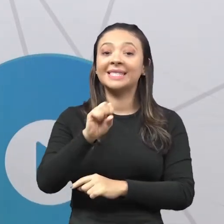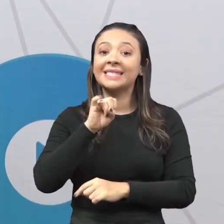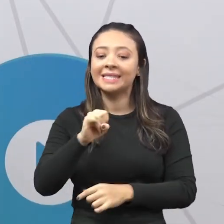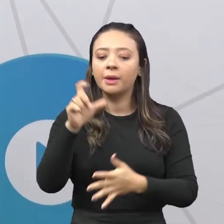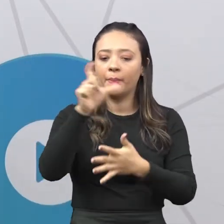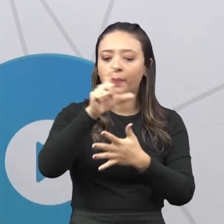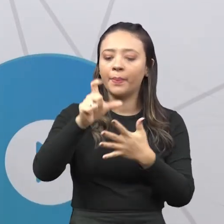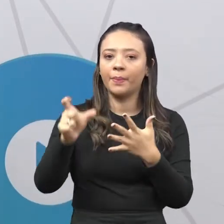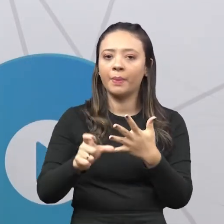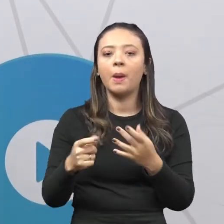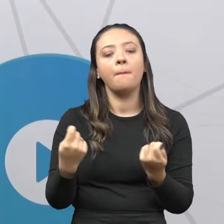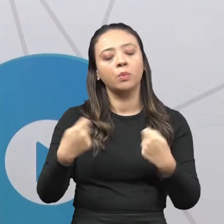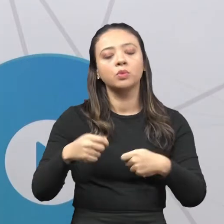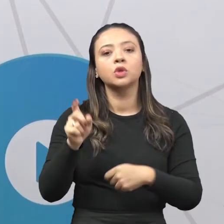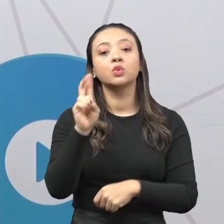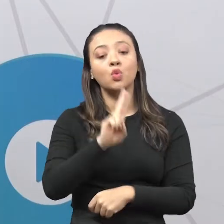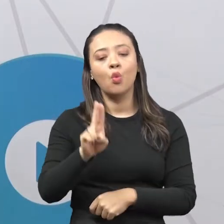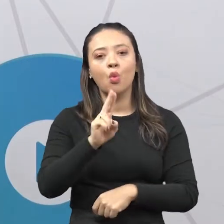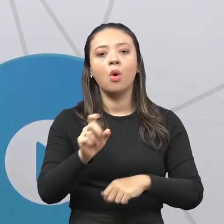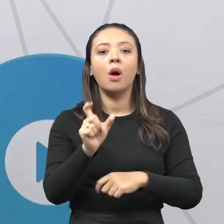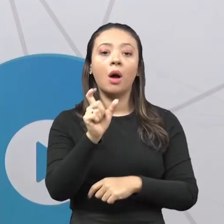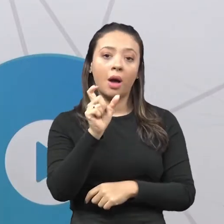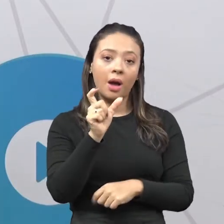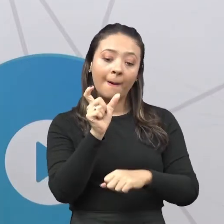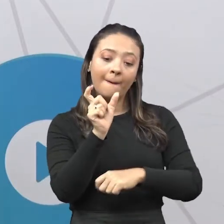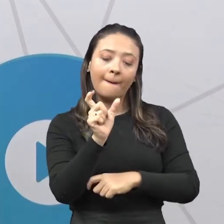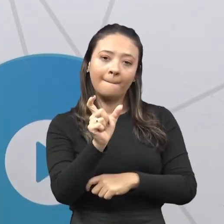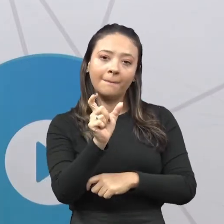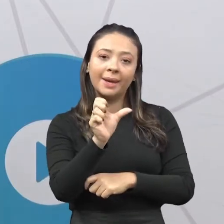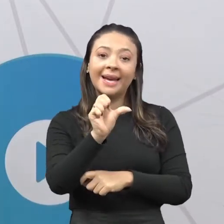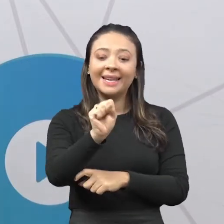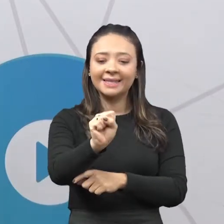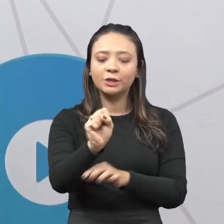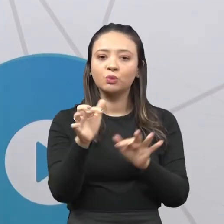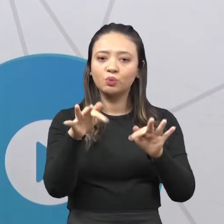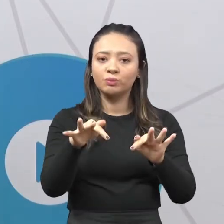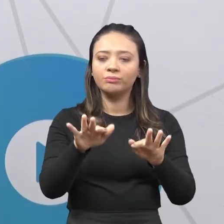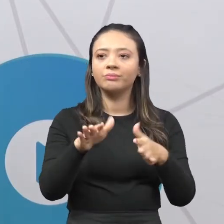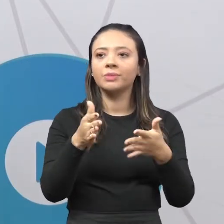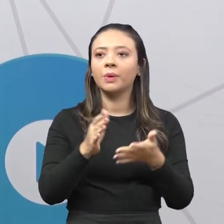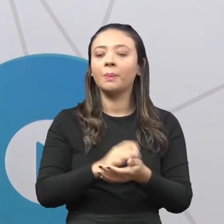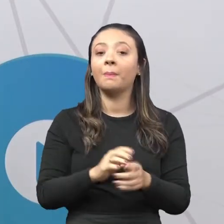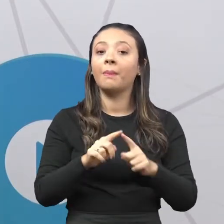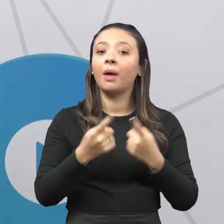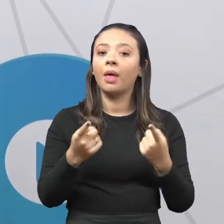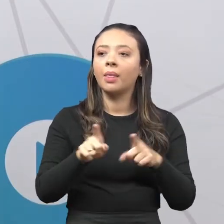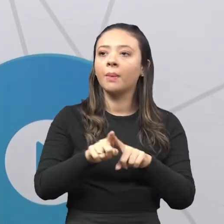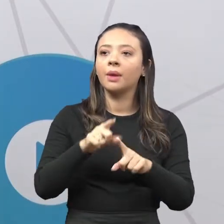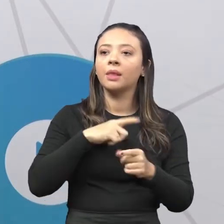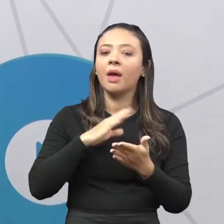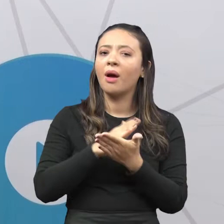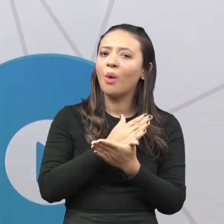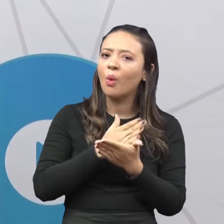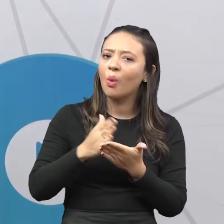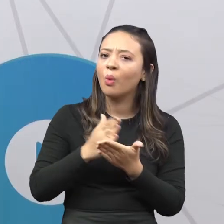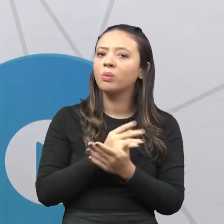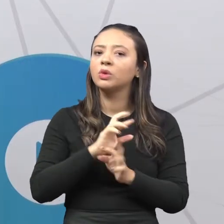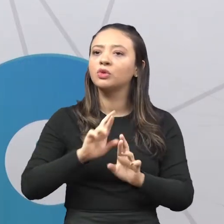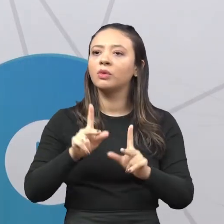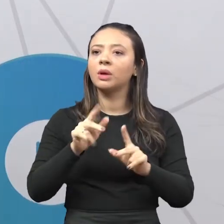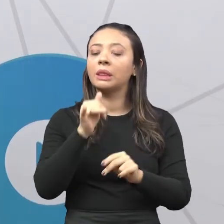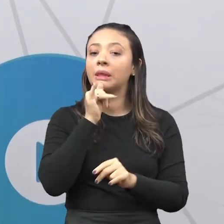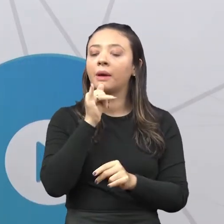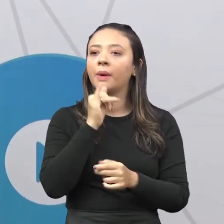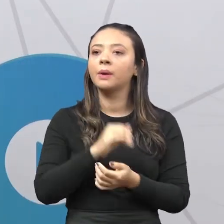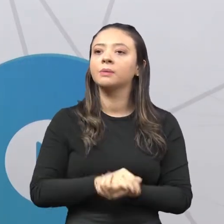que vocês coloquem esse S no final para que ele vire plural, ok? Porém, nós temos também algumas exceções. Quais são